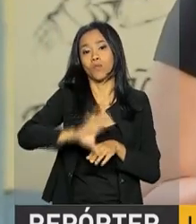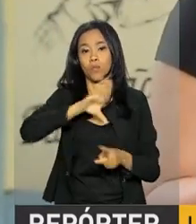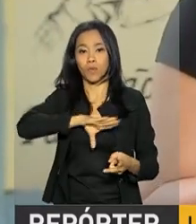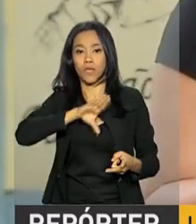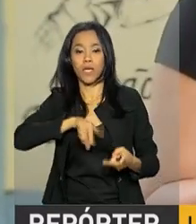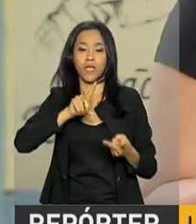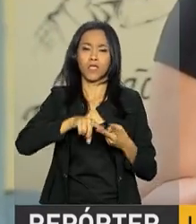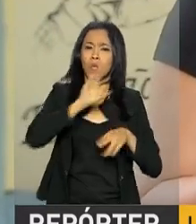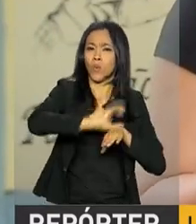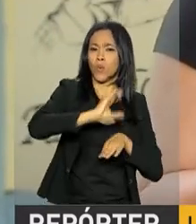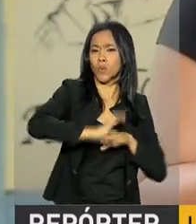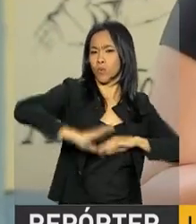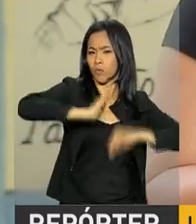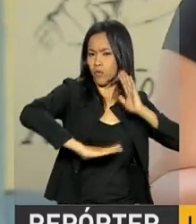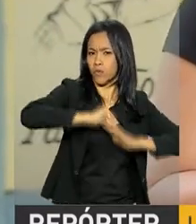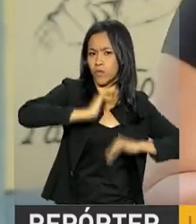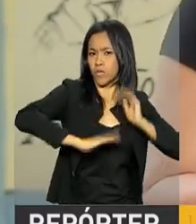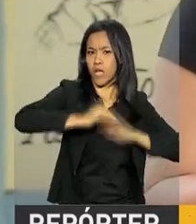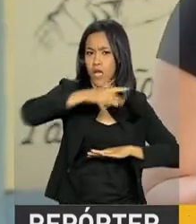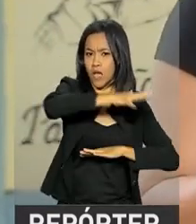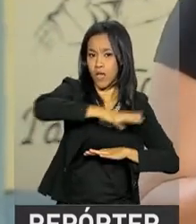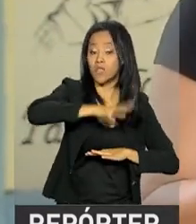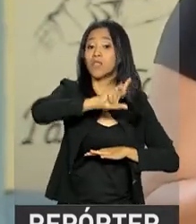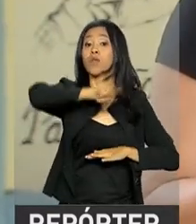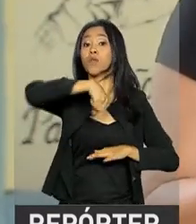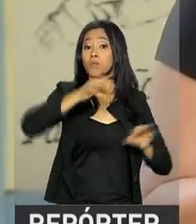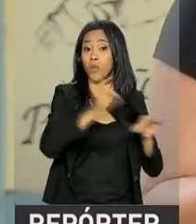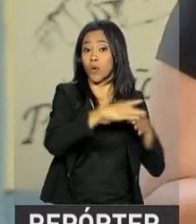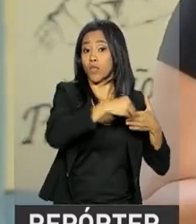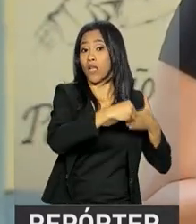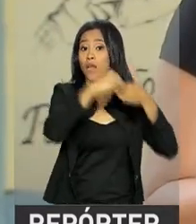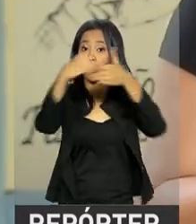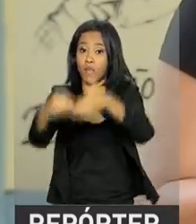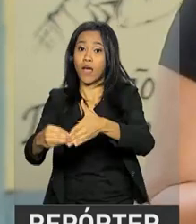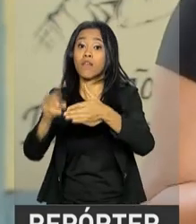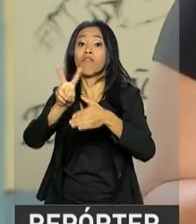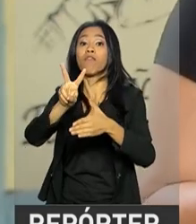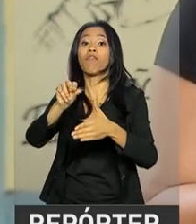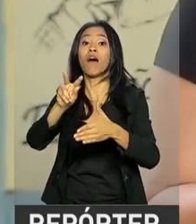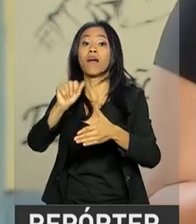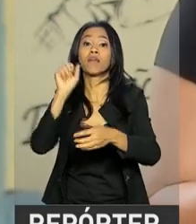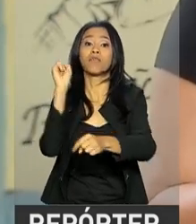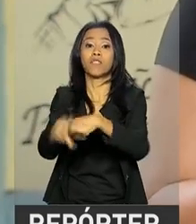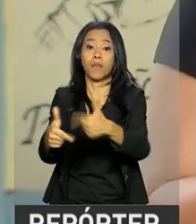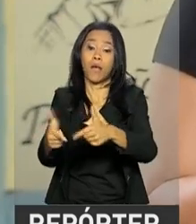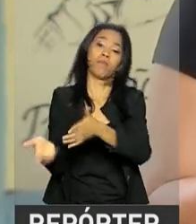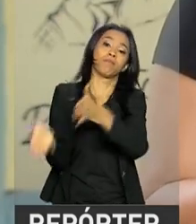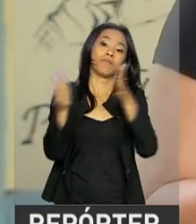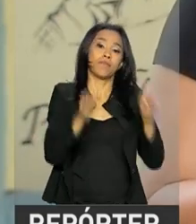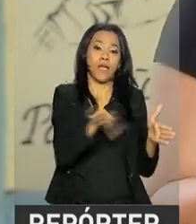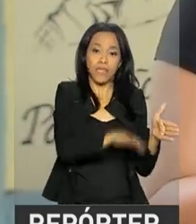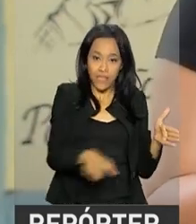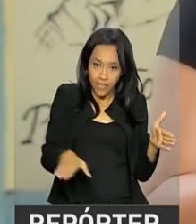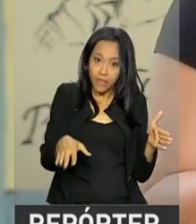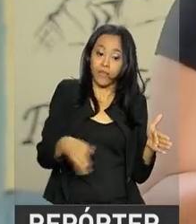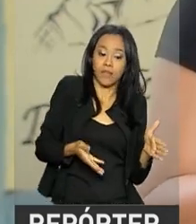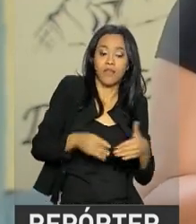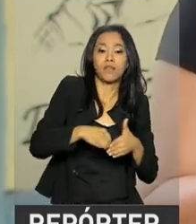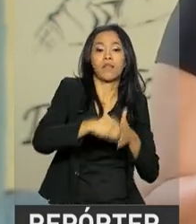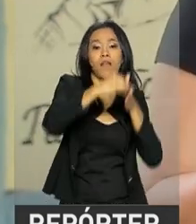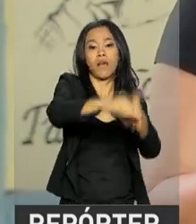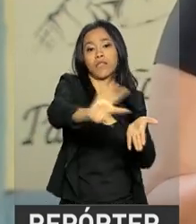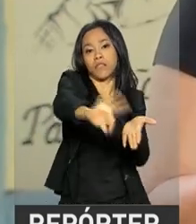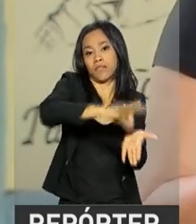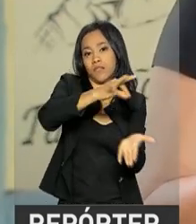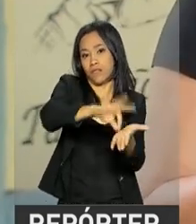de qualificação técnica e serão encaminhados para vagas de trabalho. Já as crianças serão matriculadas em escolas